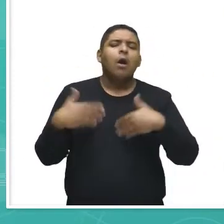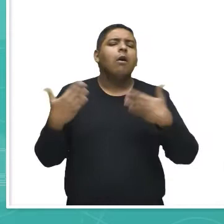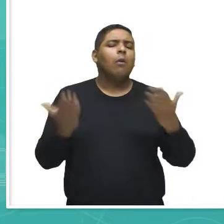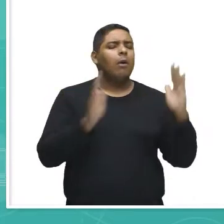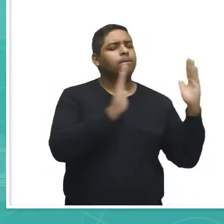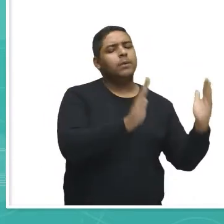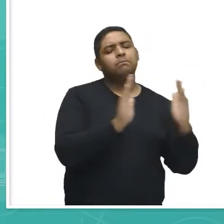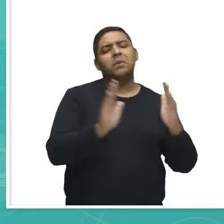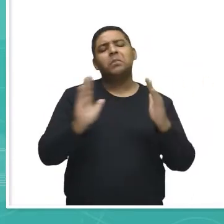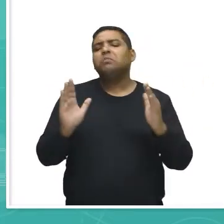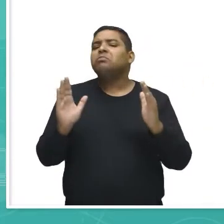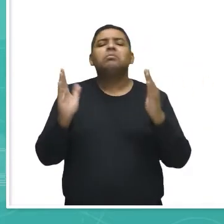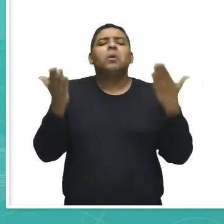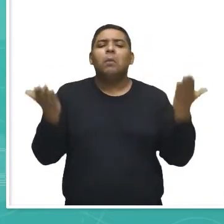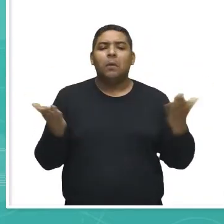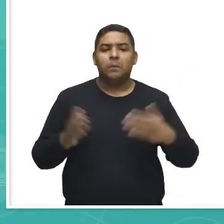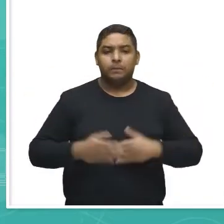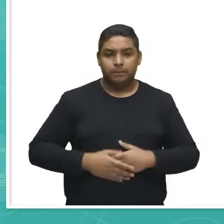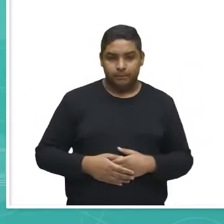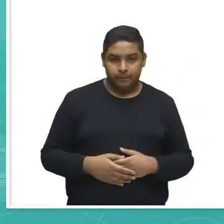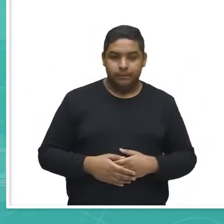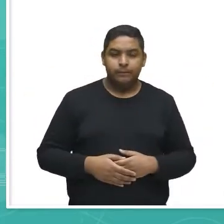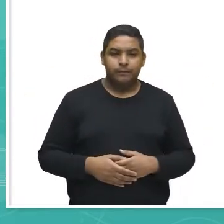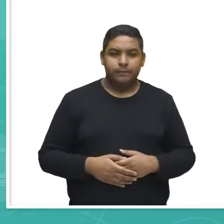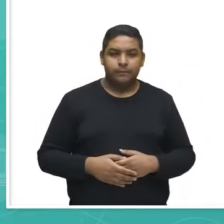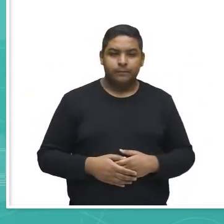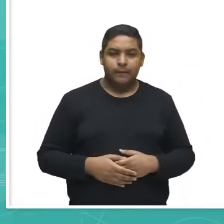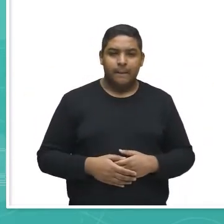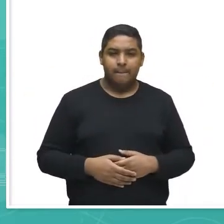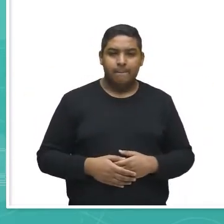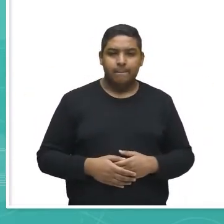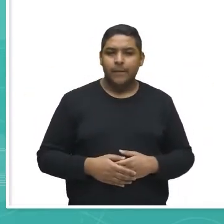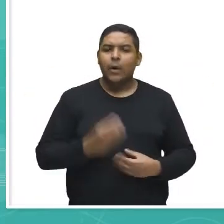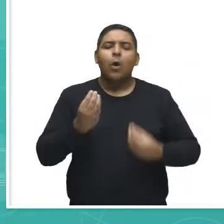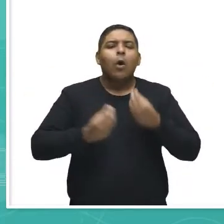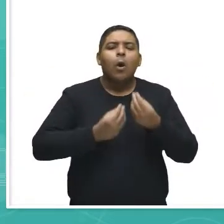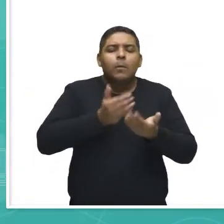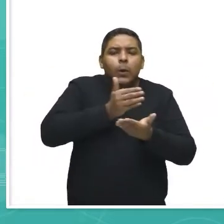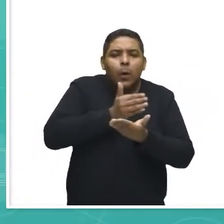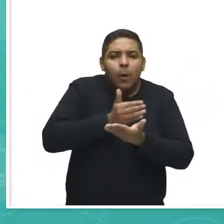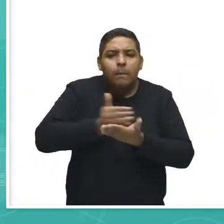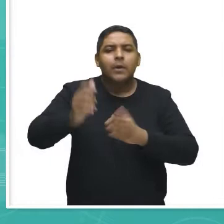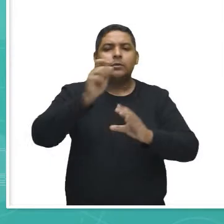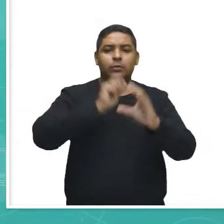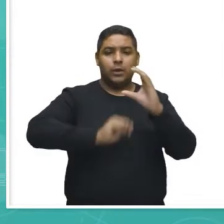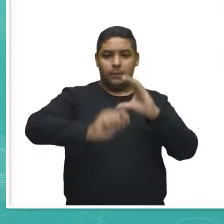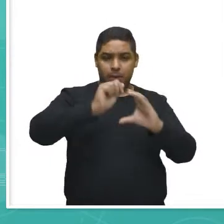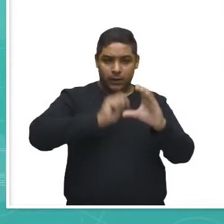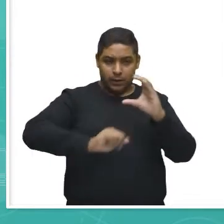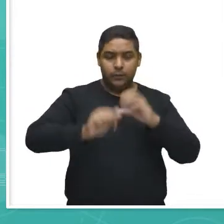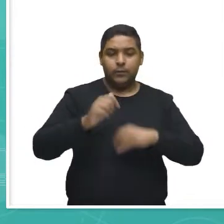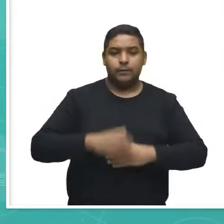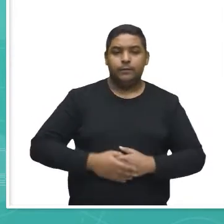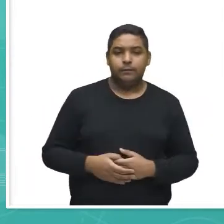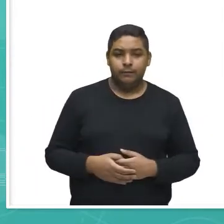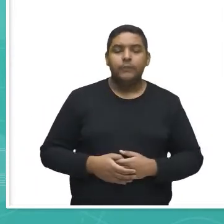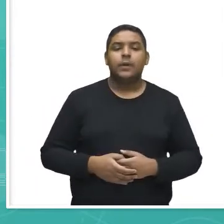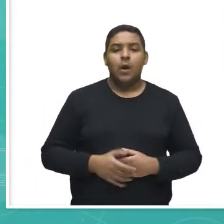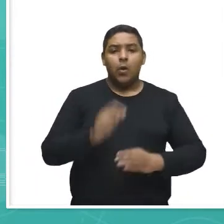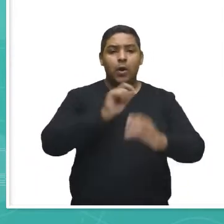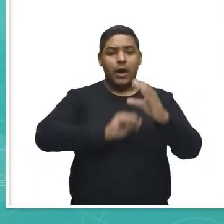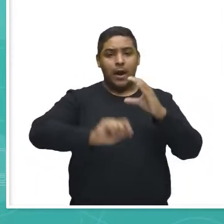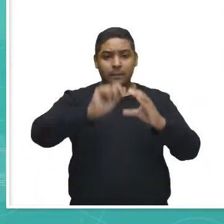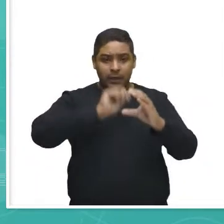gente vai observar agora? Nós vamos ver onde tudo se inicia. Então, nas fases do capitalismo, nós teremos aí